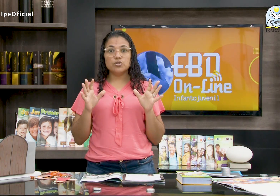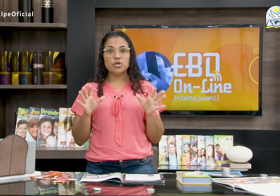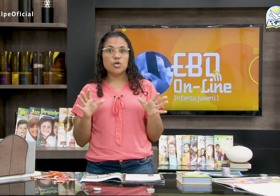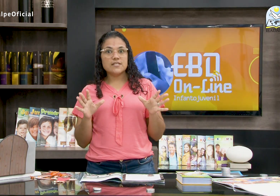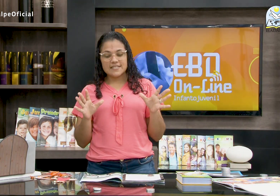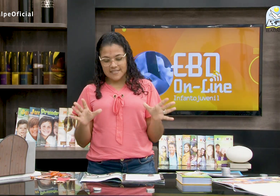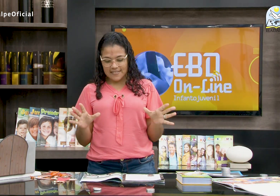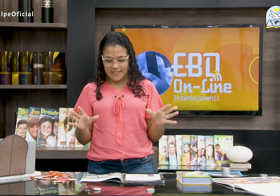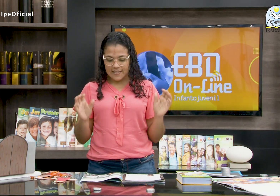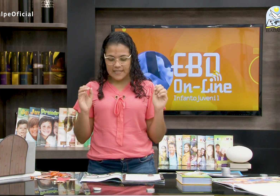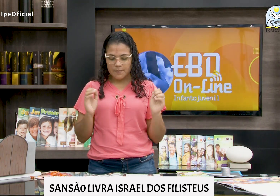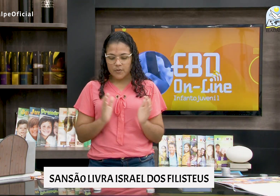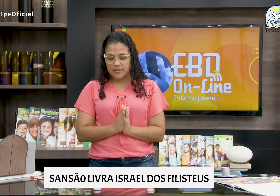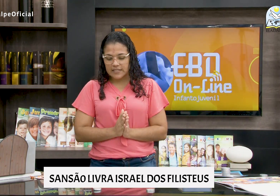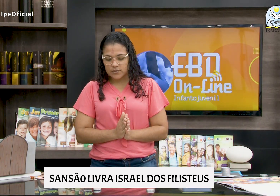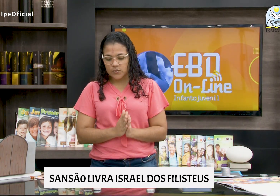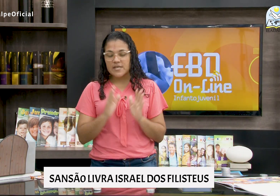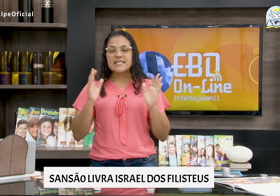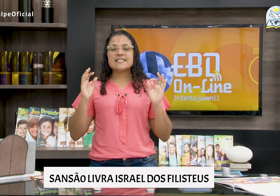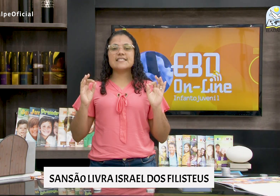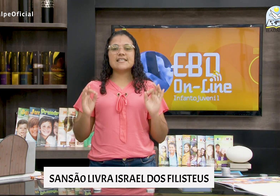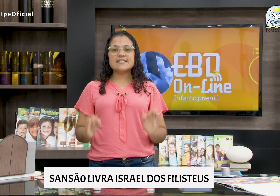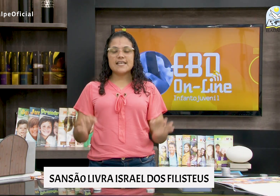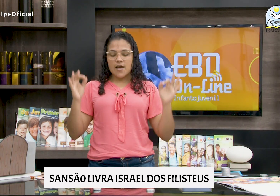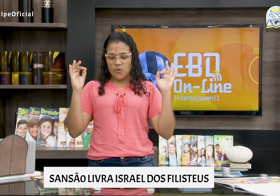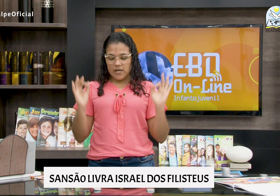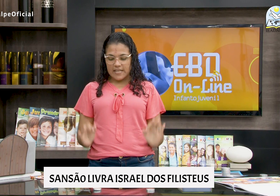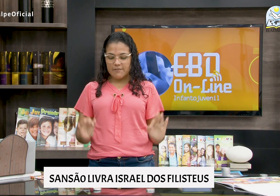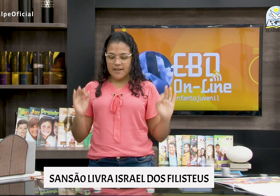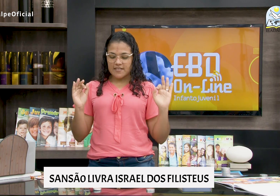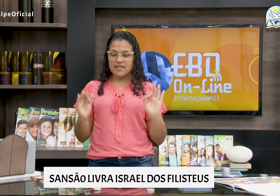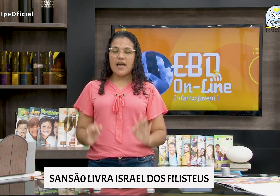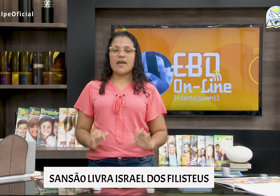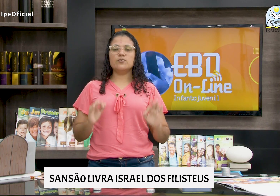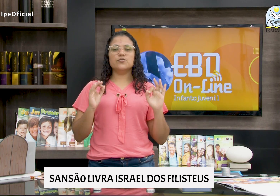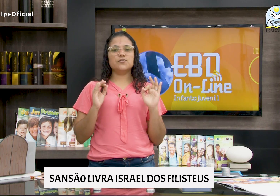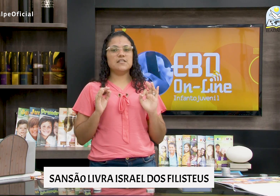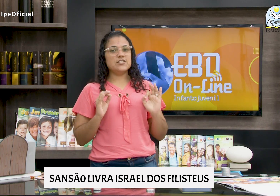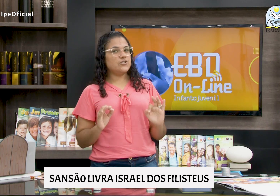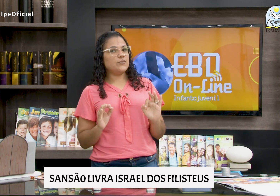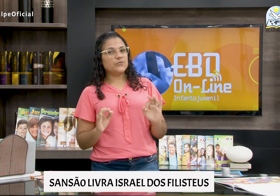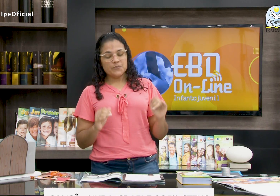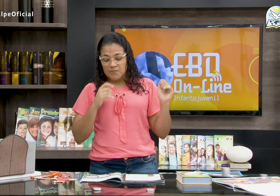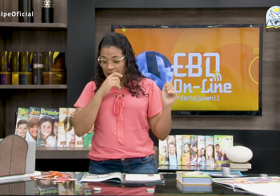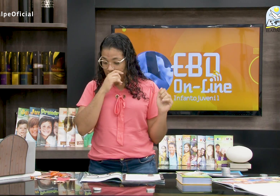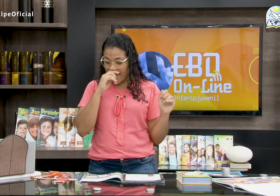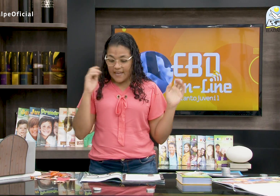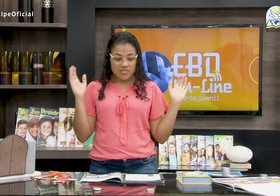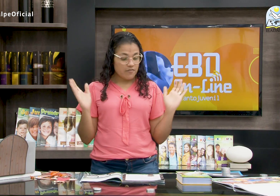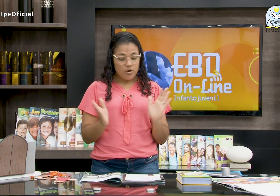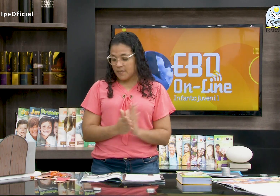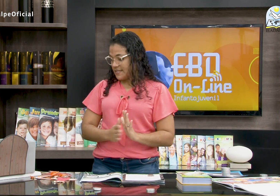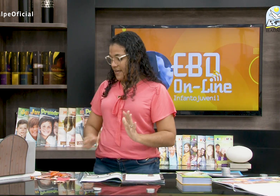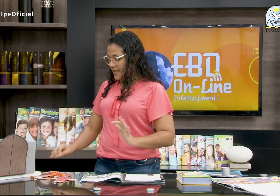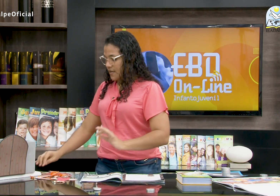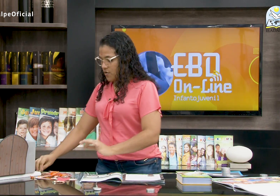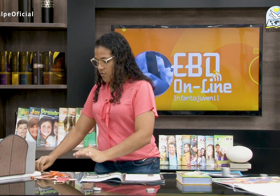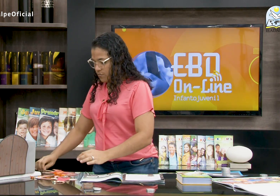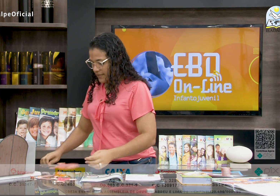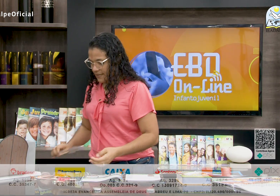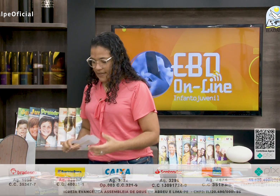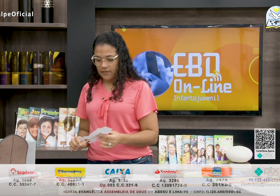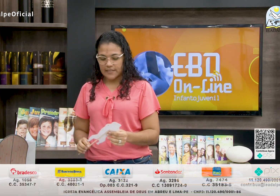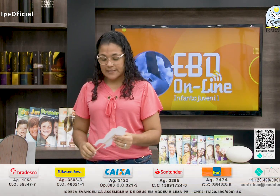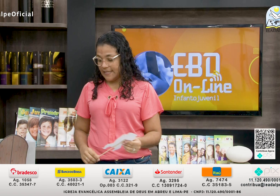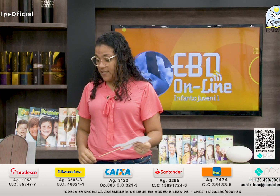número 12, que tem por título Sansão livra Israel dos filisteus. E aí eu já vou começar aqui com